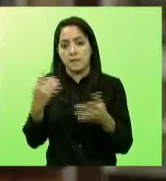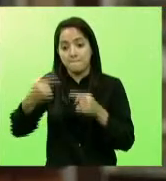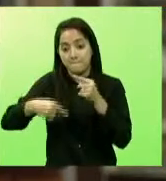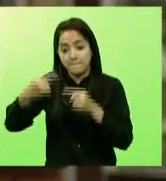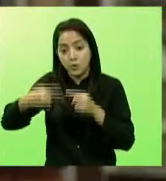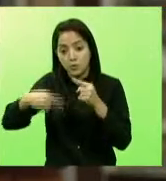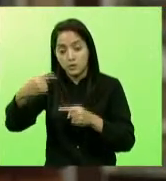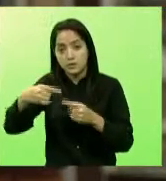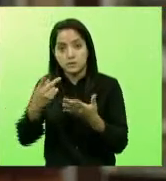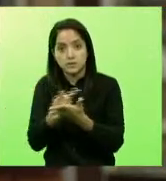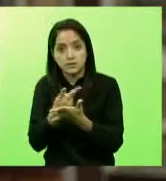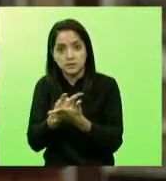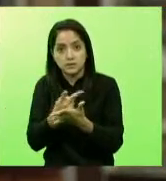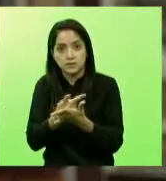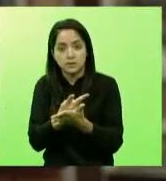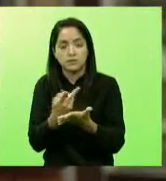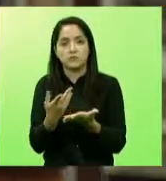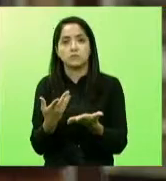erro.